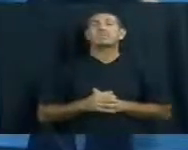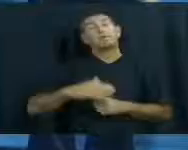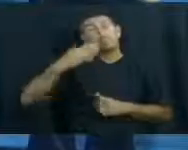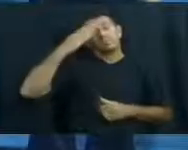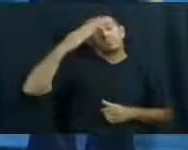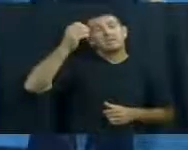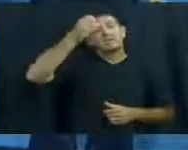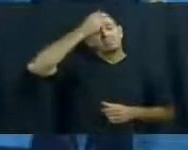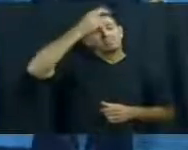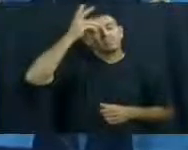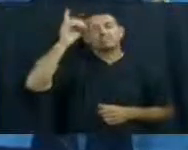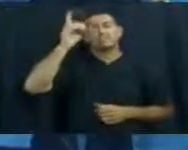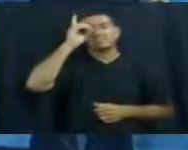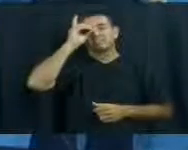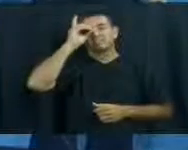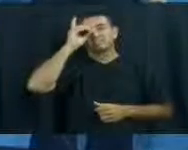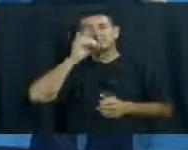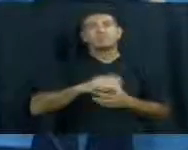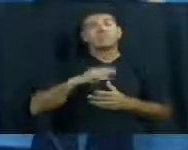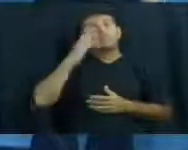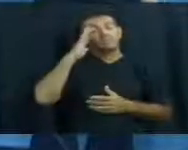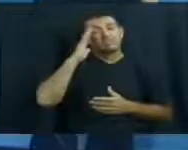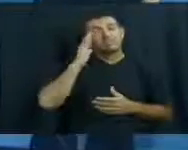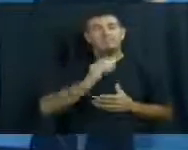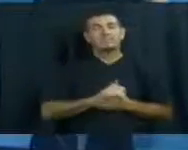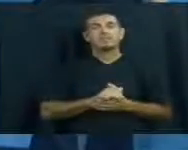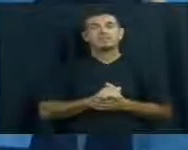vez, obrigado, prefeito, tá, por entender isso aí.